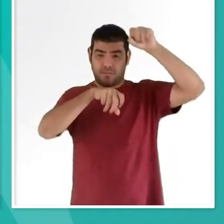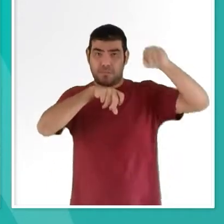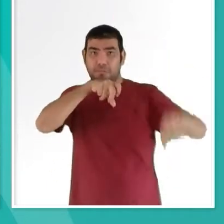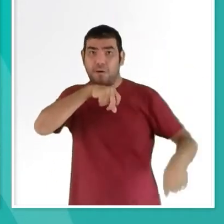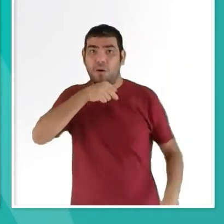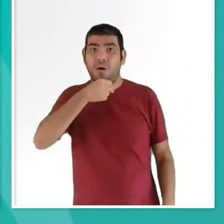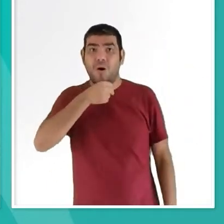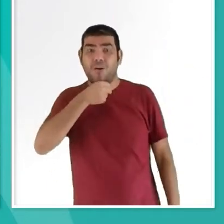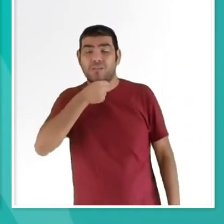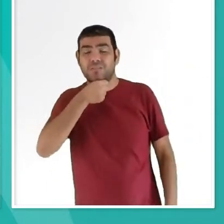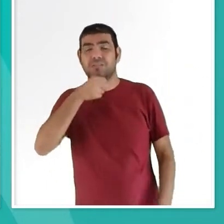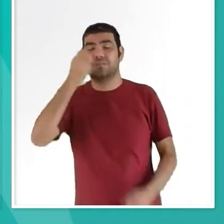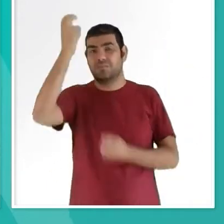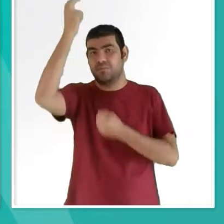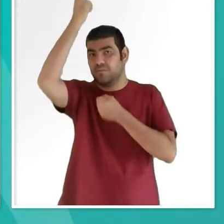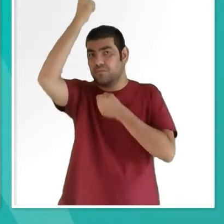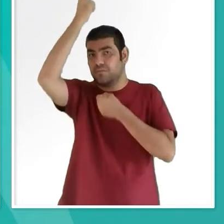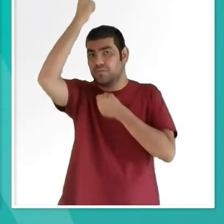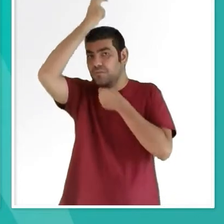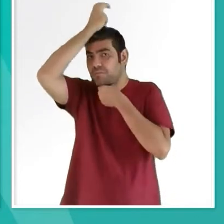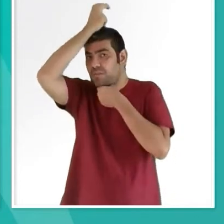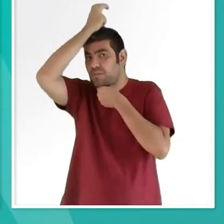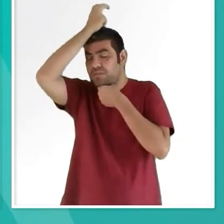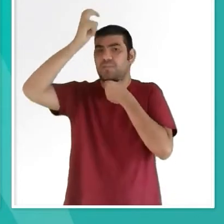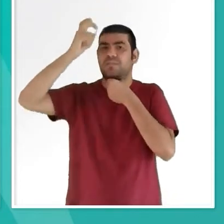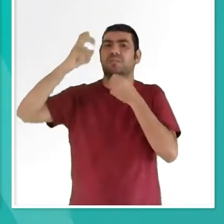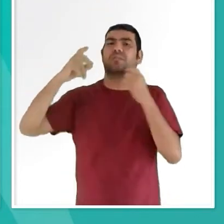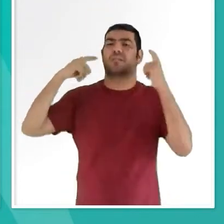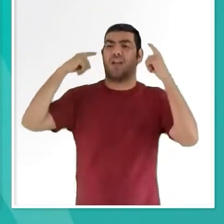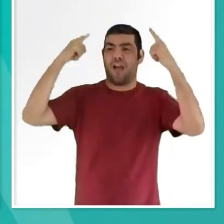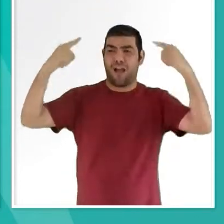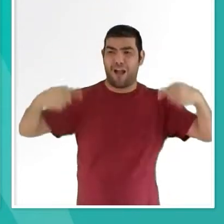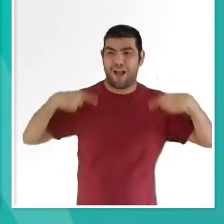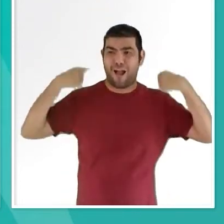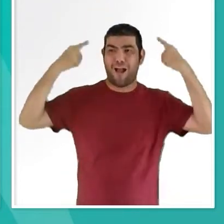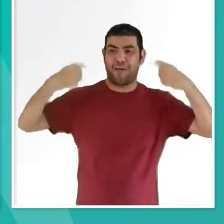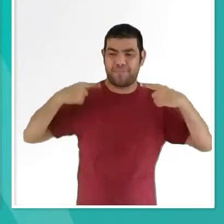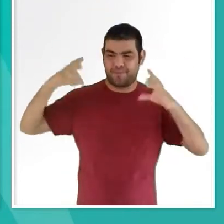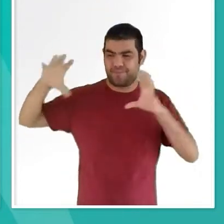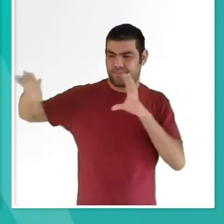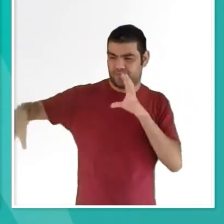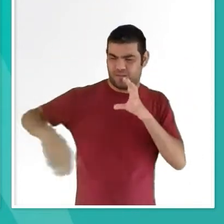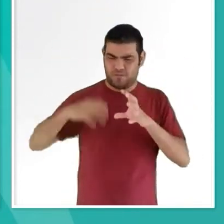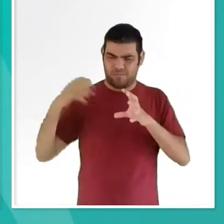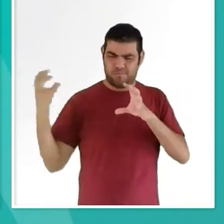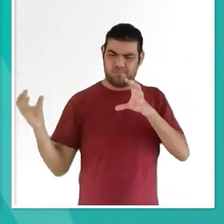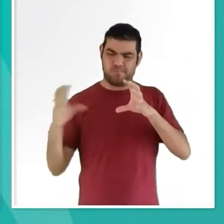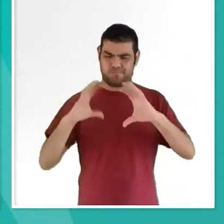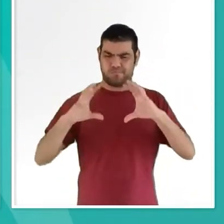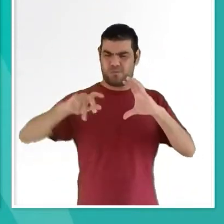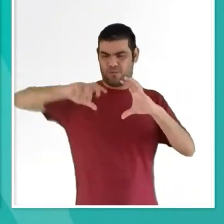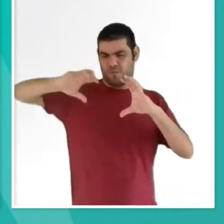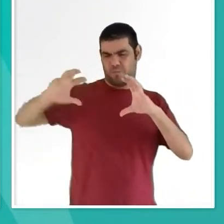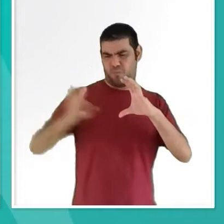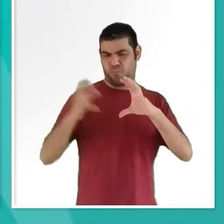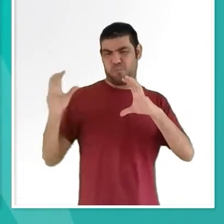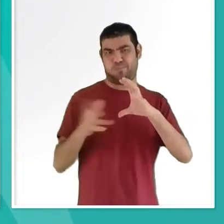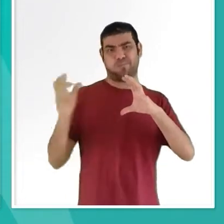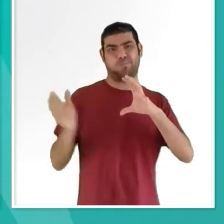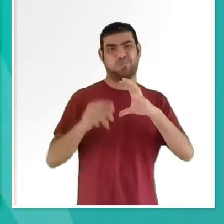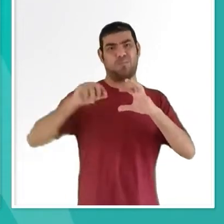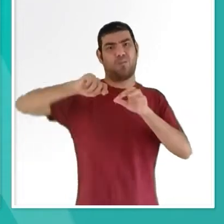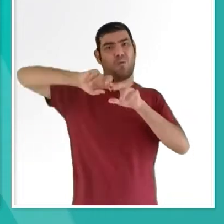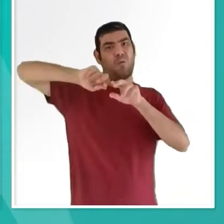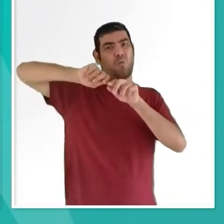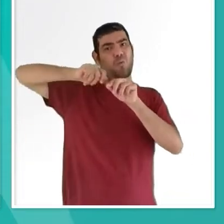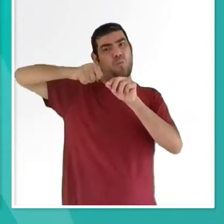boi. Eles pegavam esse couro, costuravam e enchiam de algumas coisas dentro para poder dar o volume. Não tinha